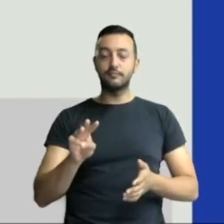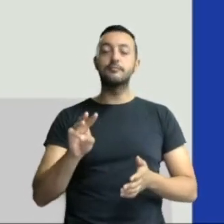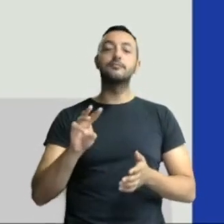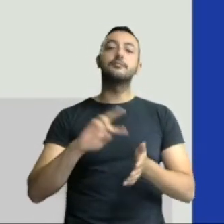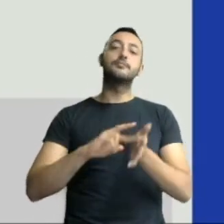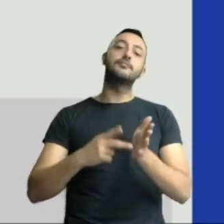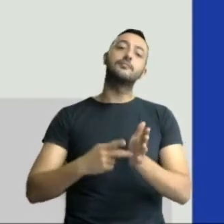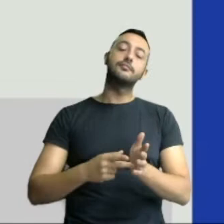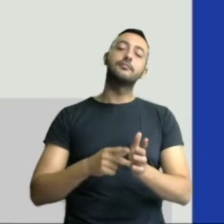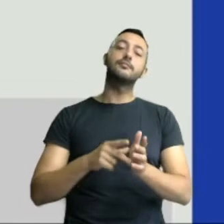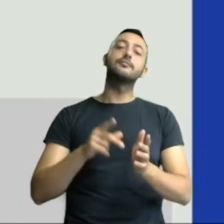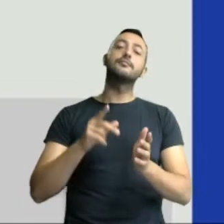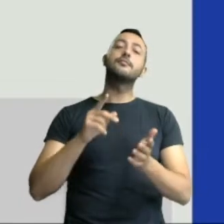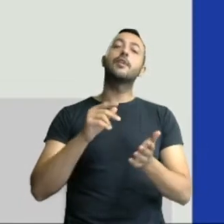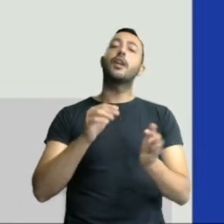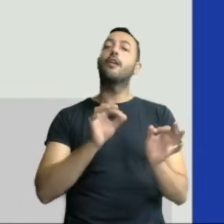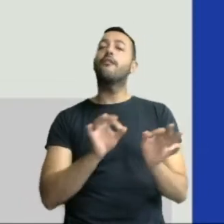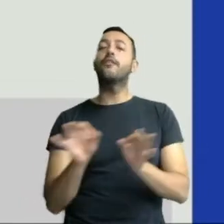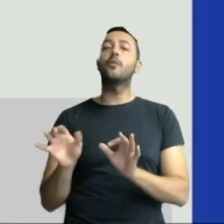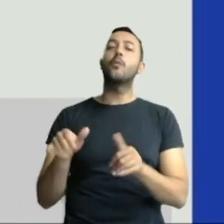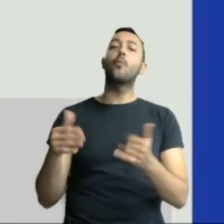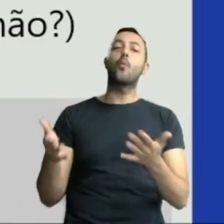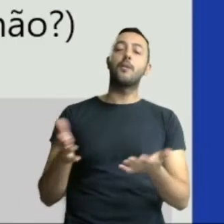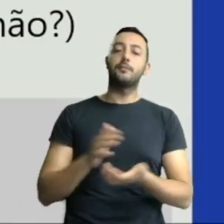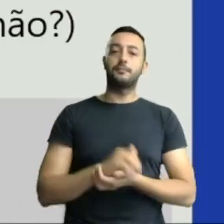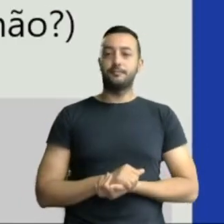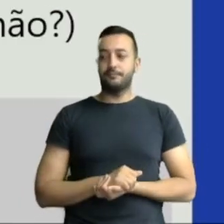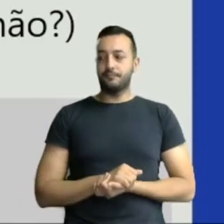quer dizer com que frequência, certo?